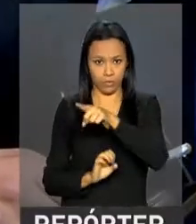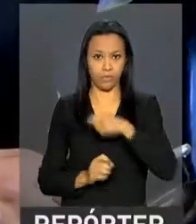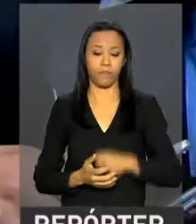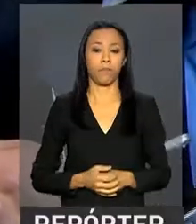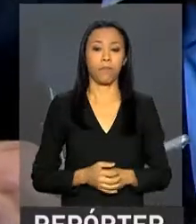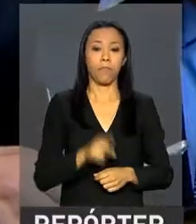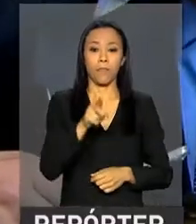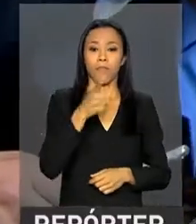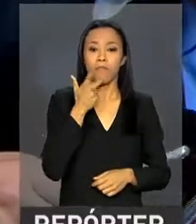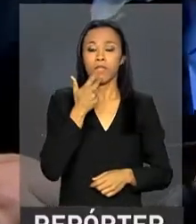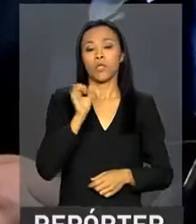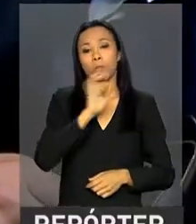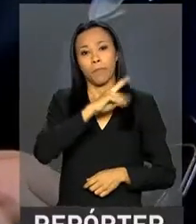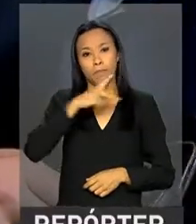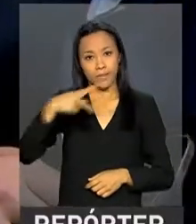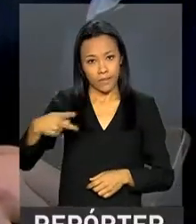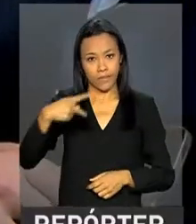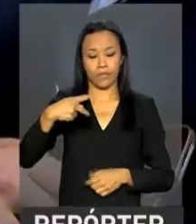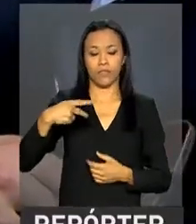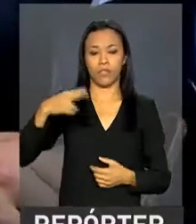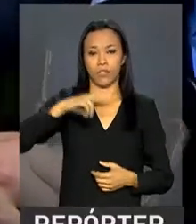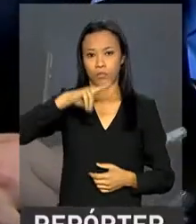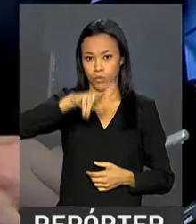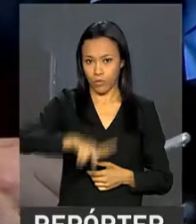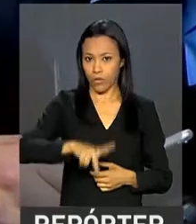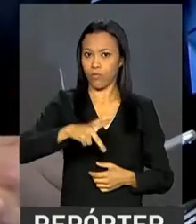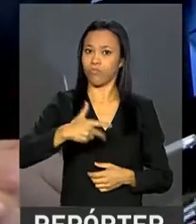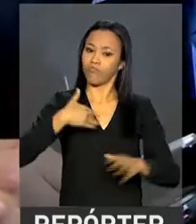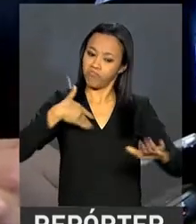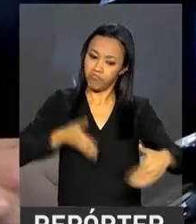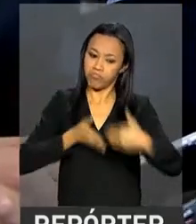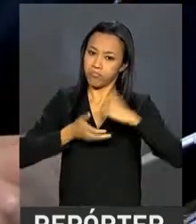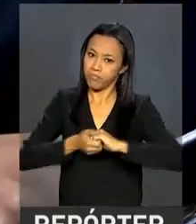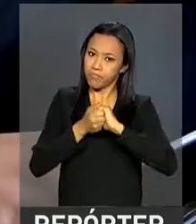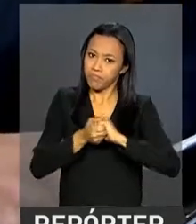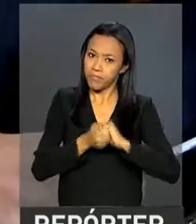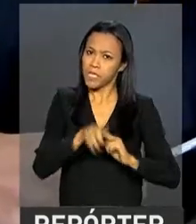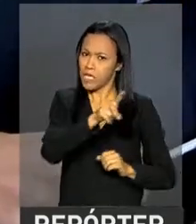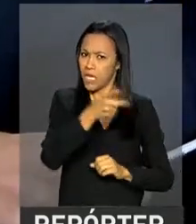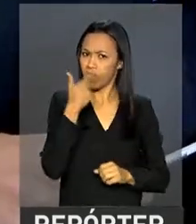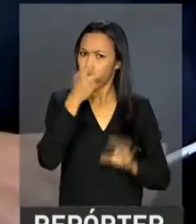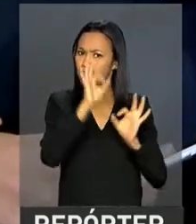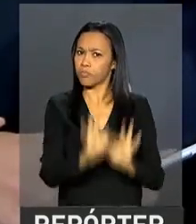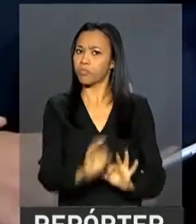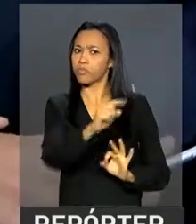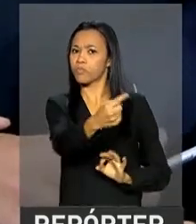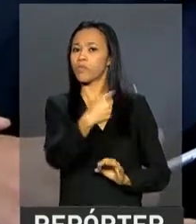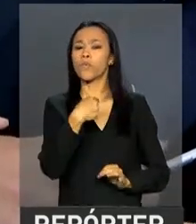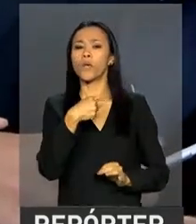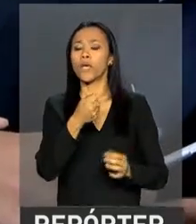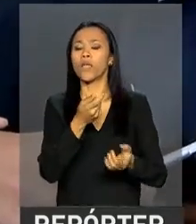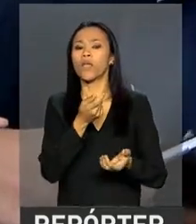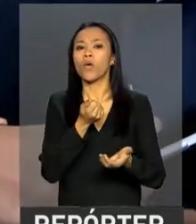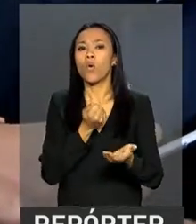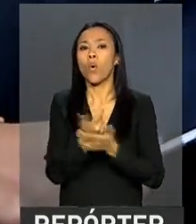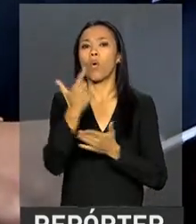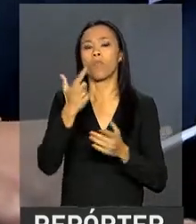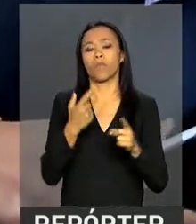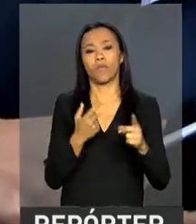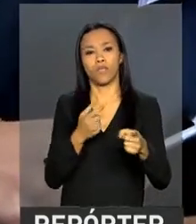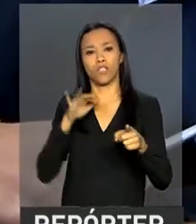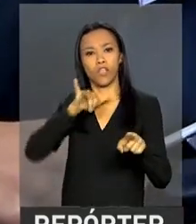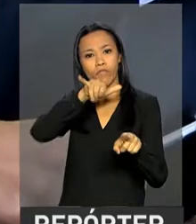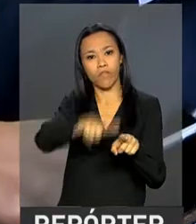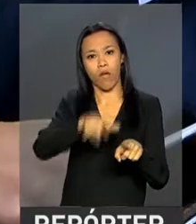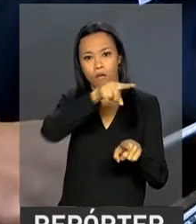Portugal me recebeu e confirmou algo que já vinha sendo negociado, que é a compra de aviões da Embraer.